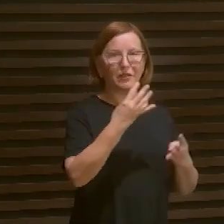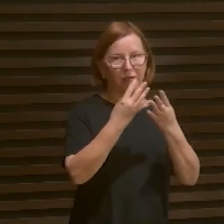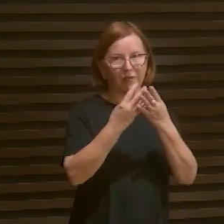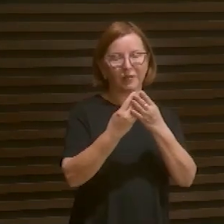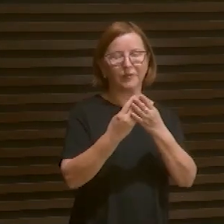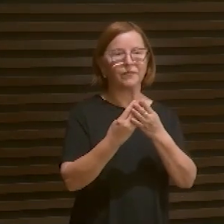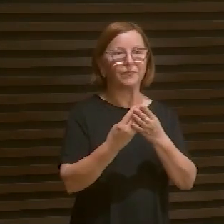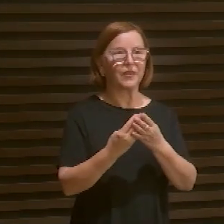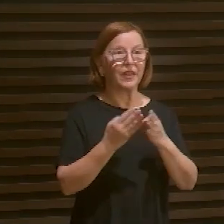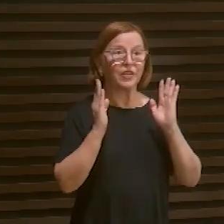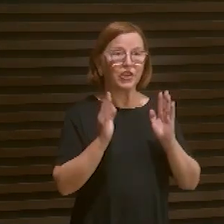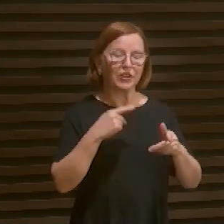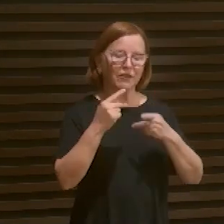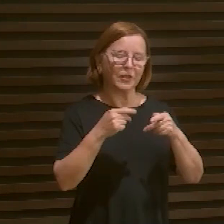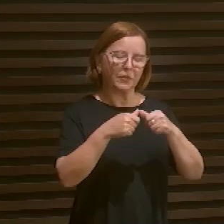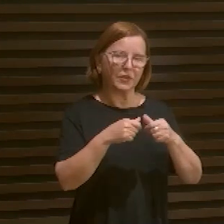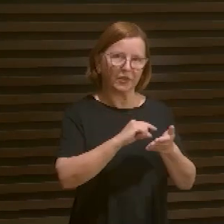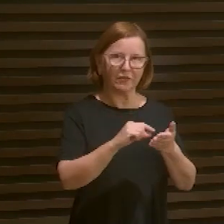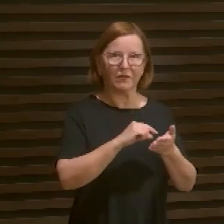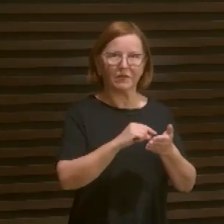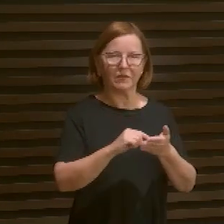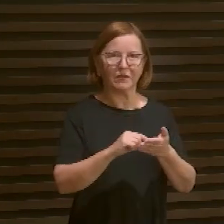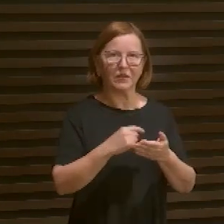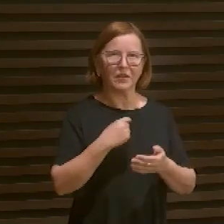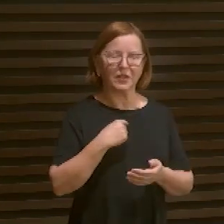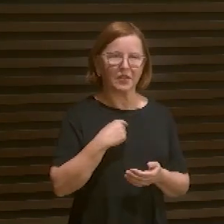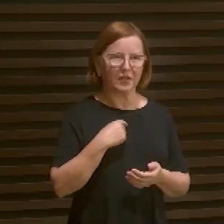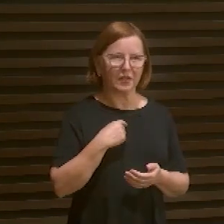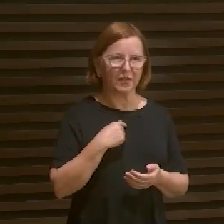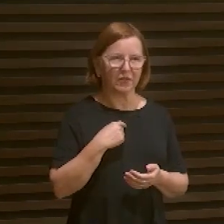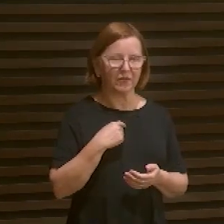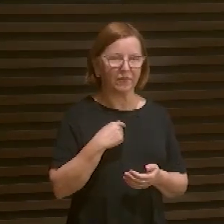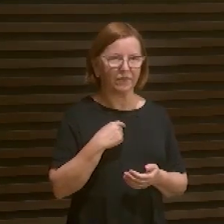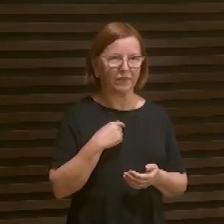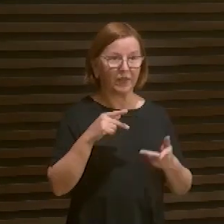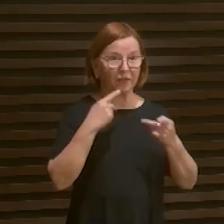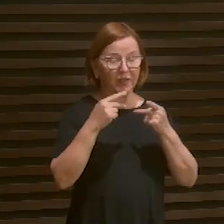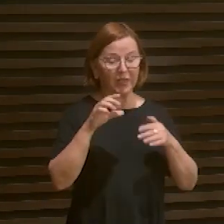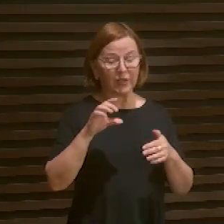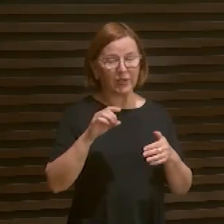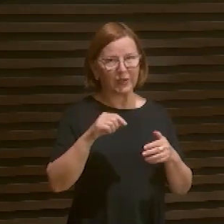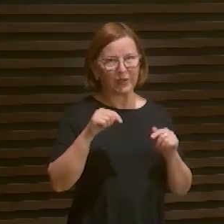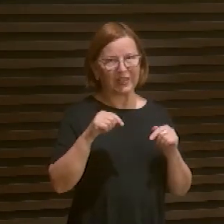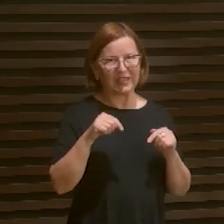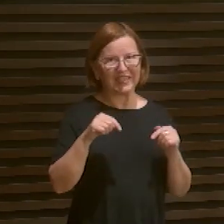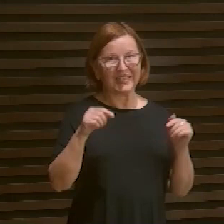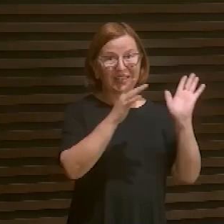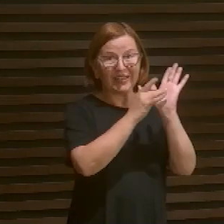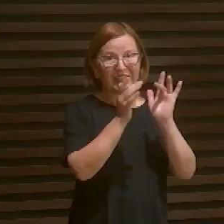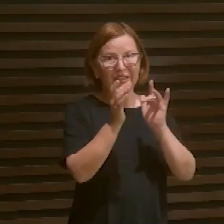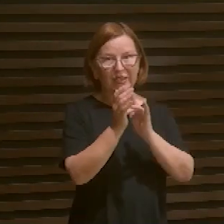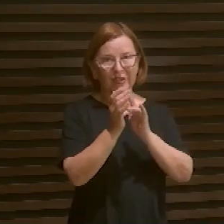falamos aqui nestes versículos, eu chamei a atenção que só aqui Jesus é